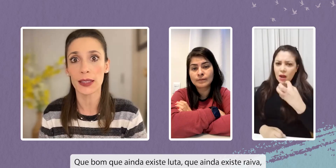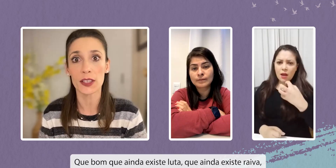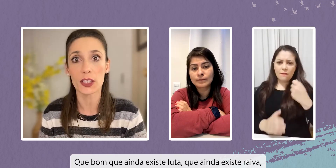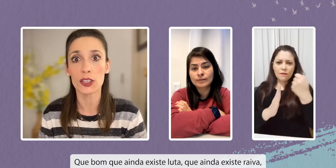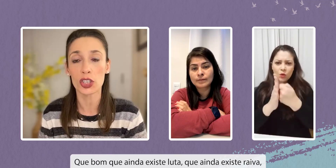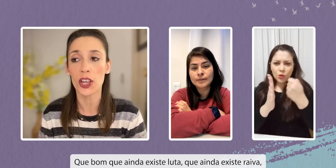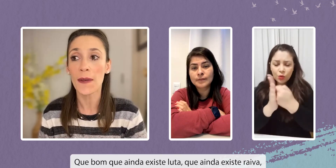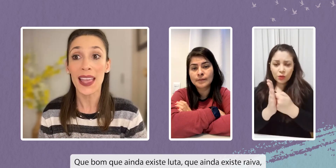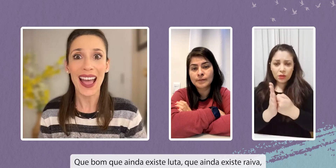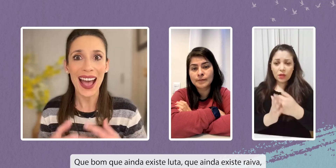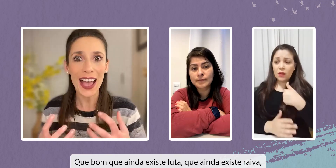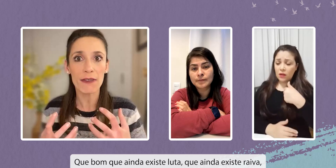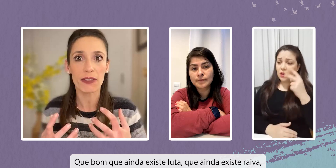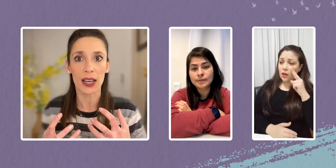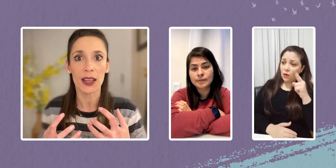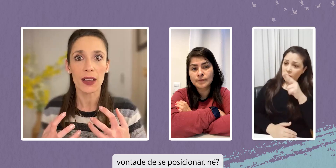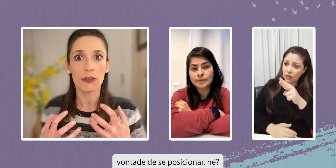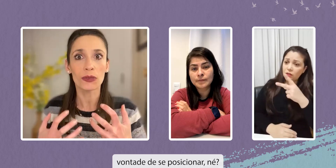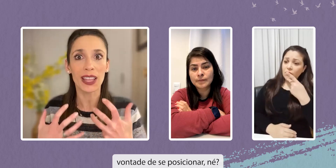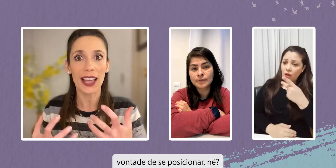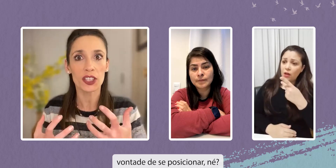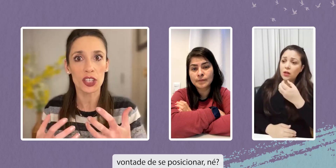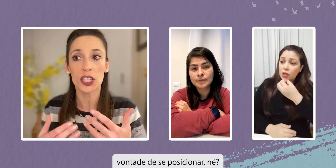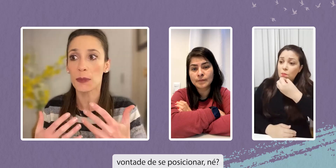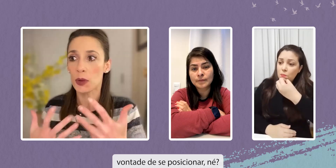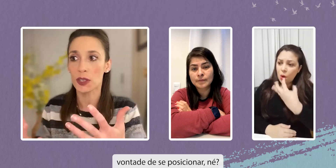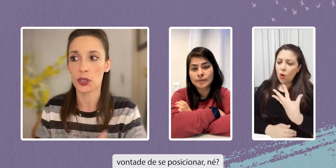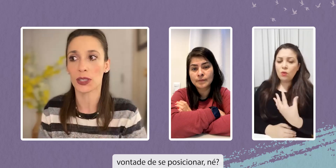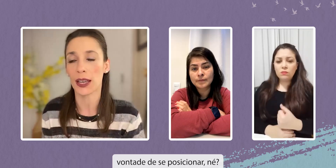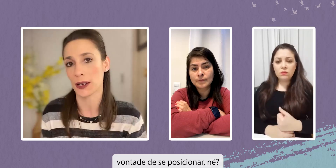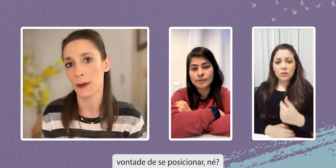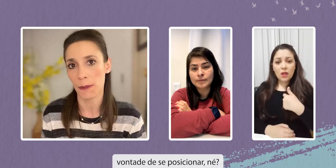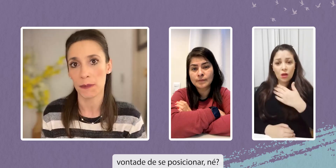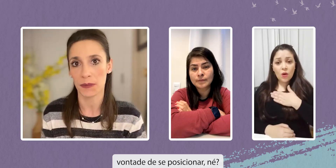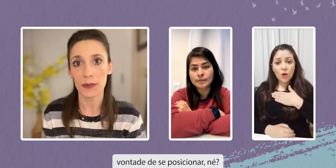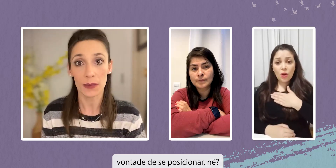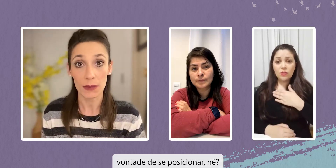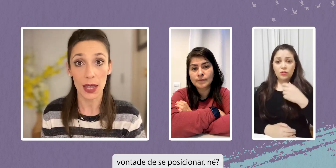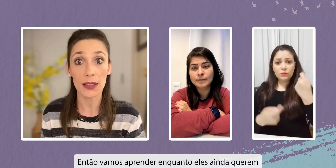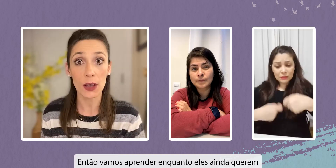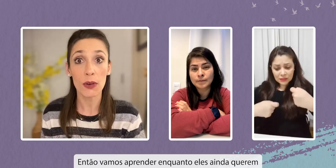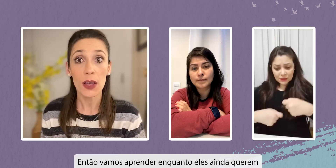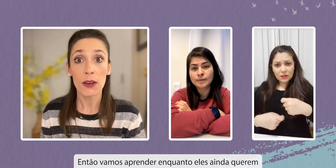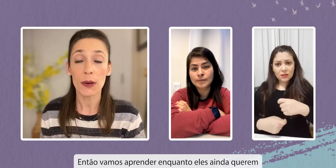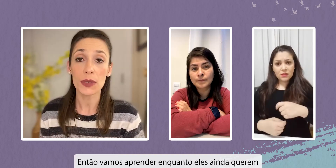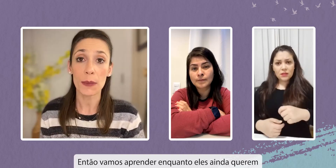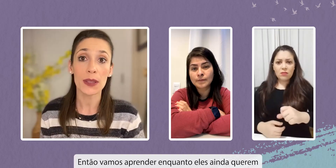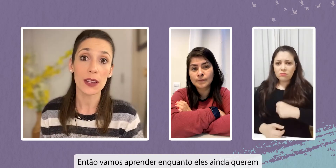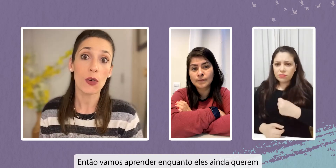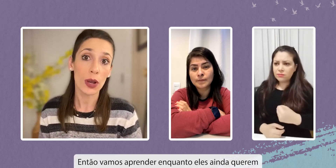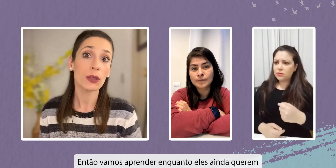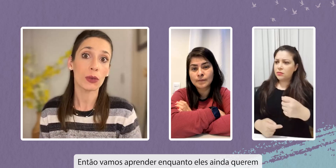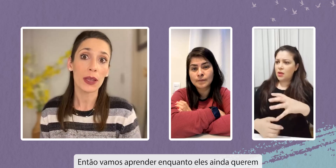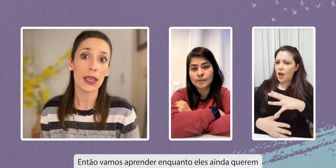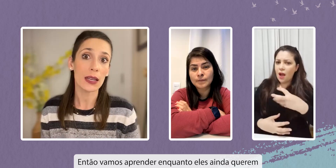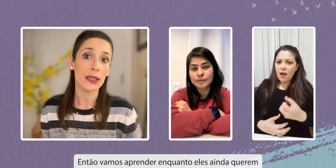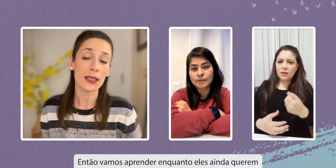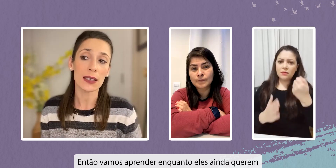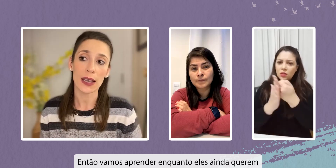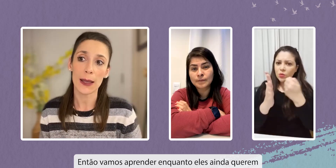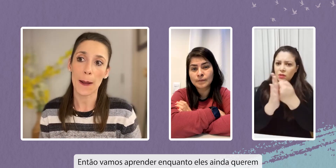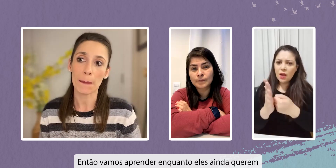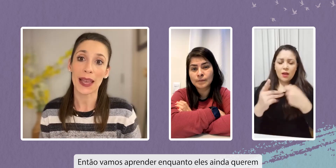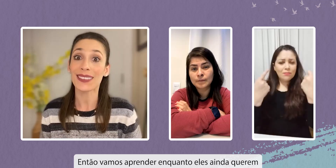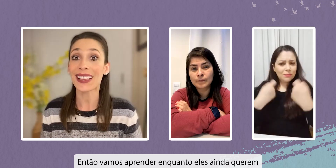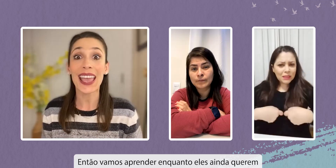luta, que ainda existe raiva, vontade de se posicionar. Né? Então, vamos aprender enquanto